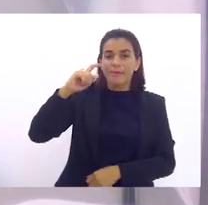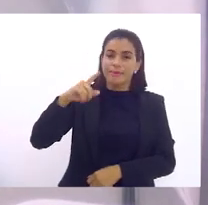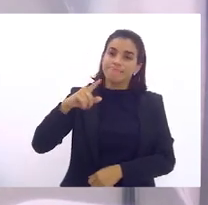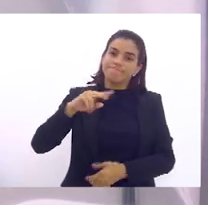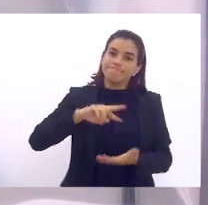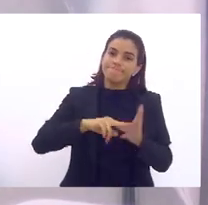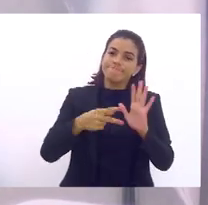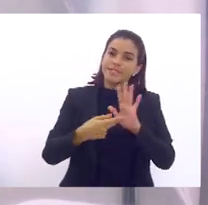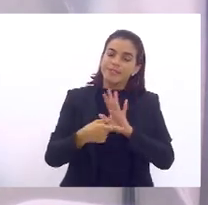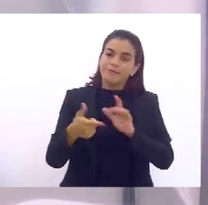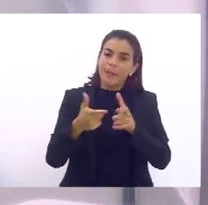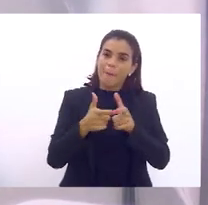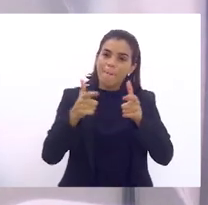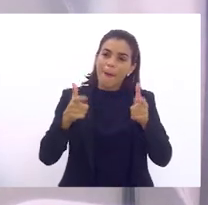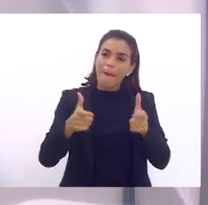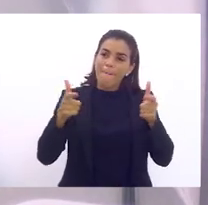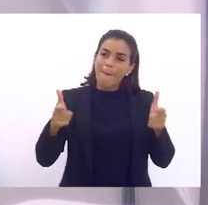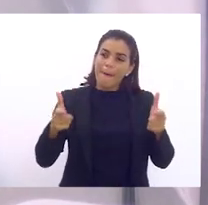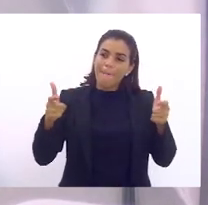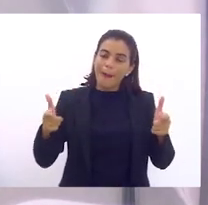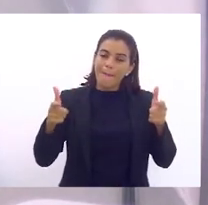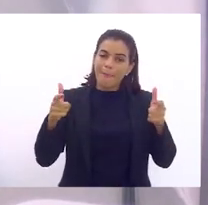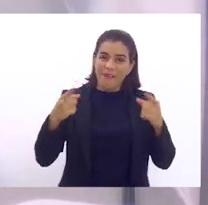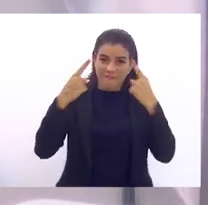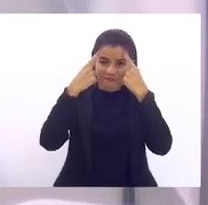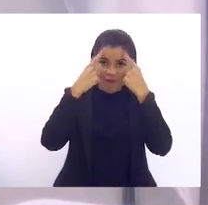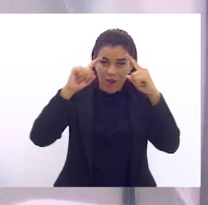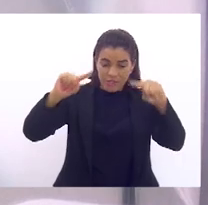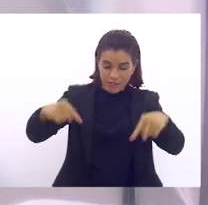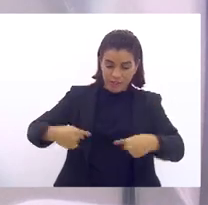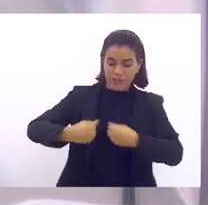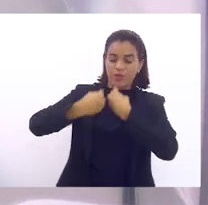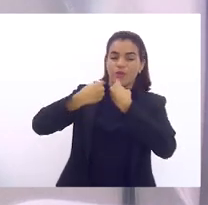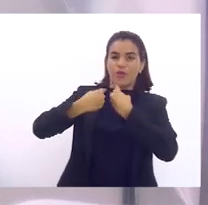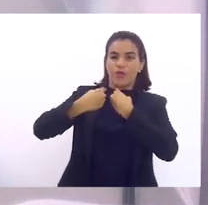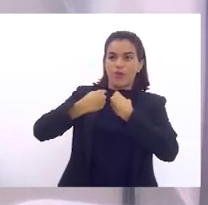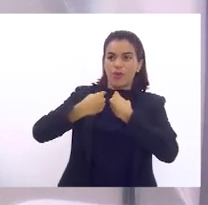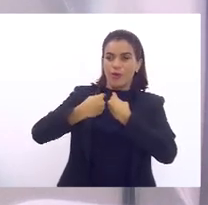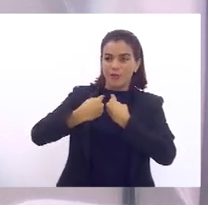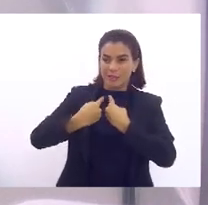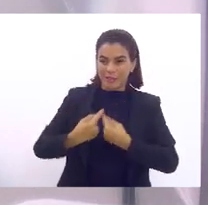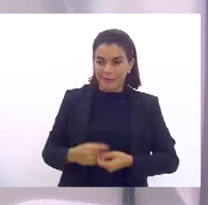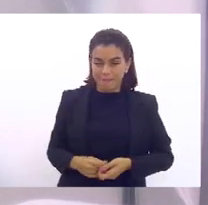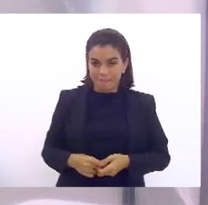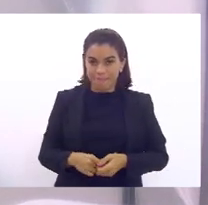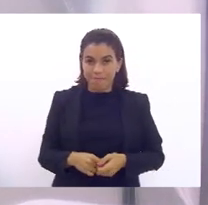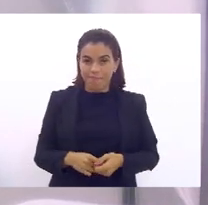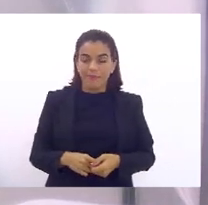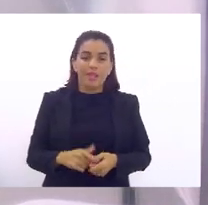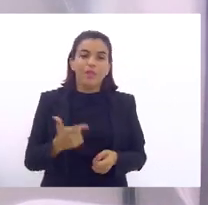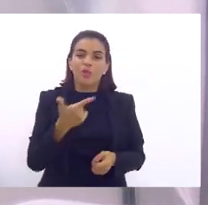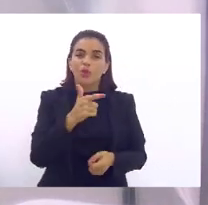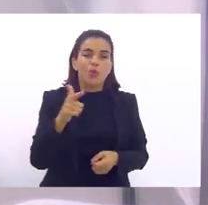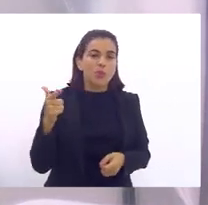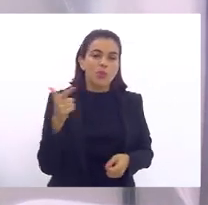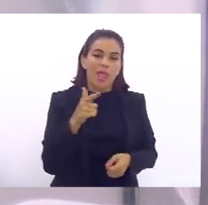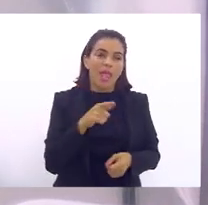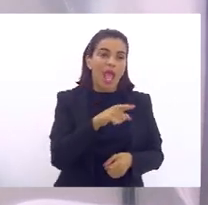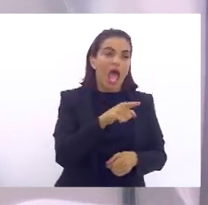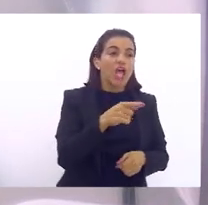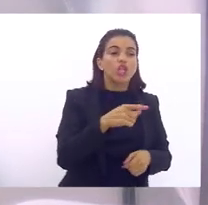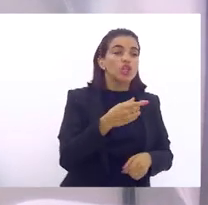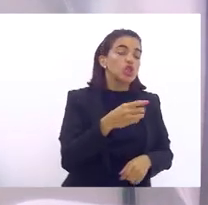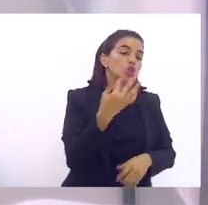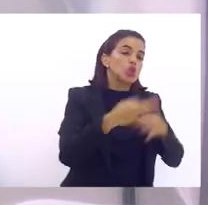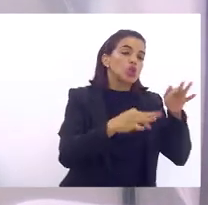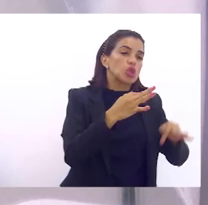que o volume de violência contra essa mulher seja maior então a gente não hierarquizadora é longe disso